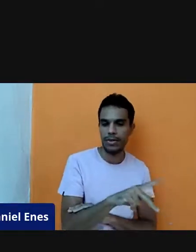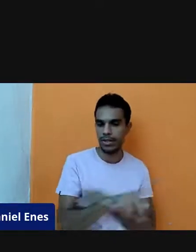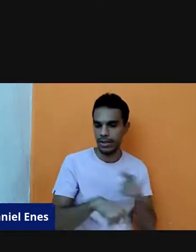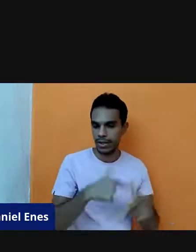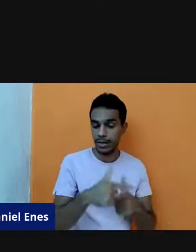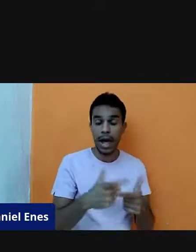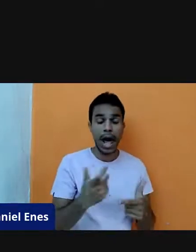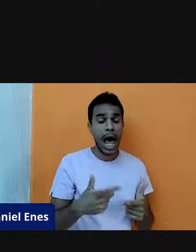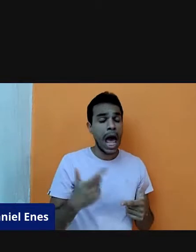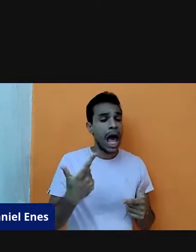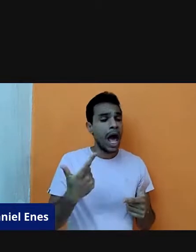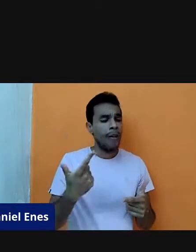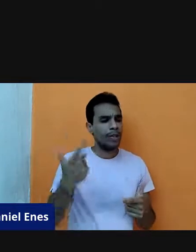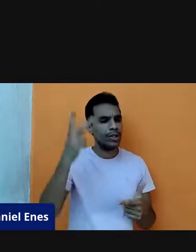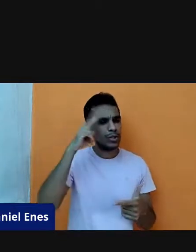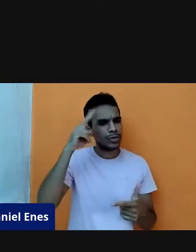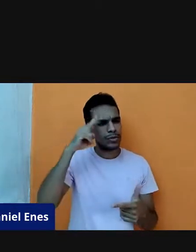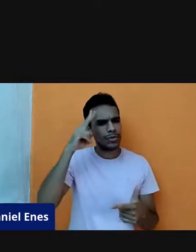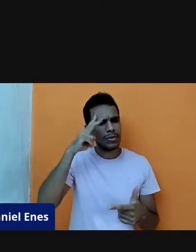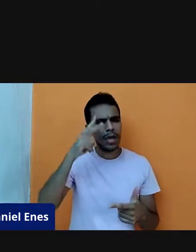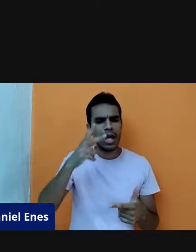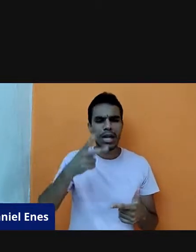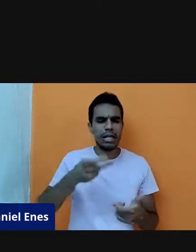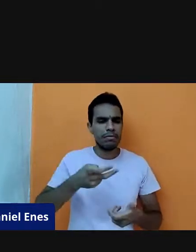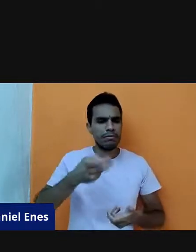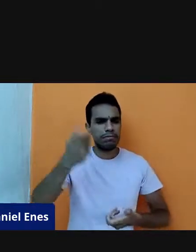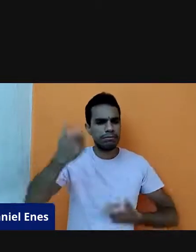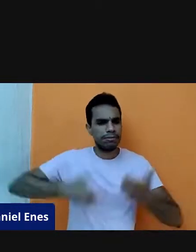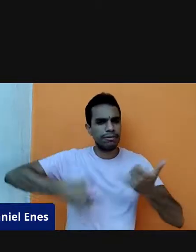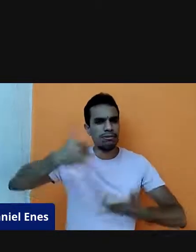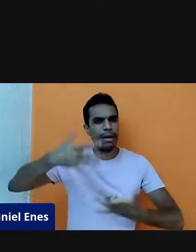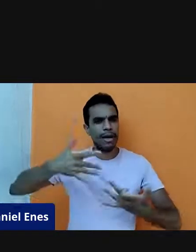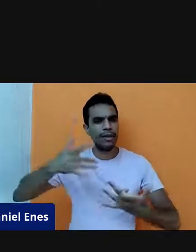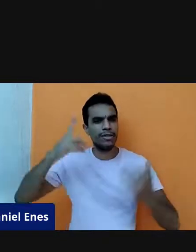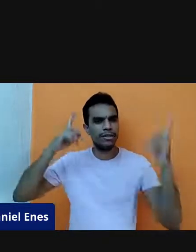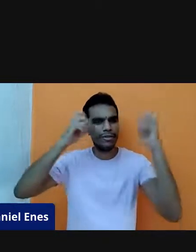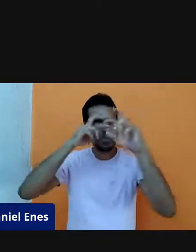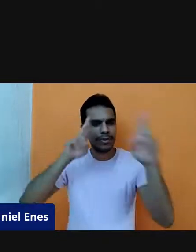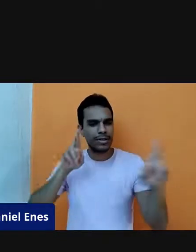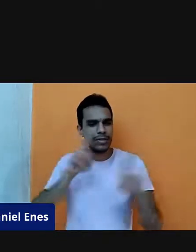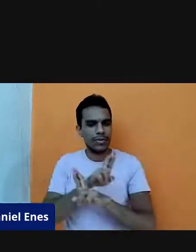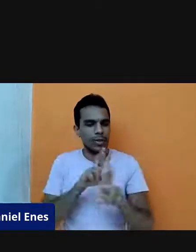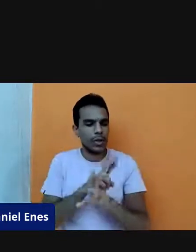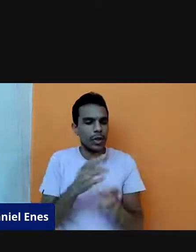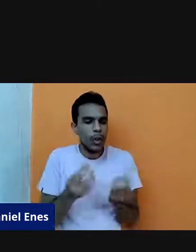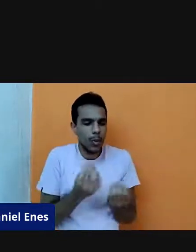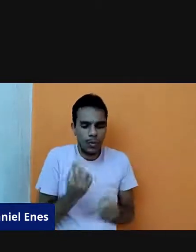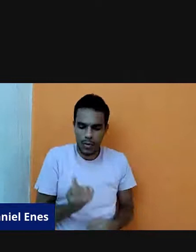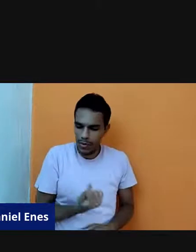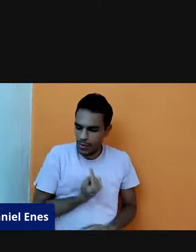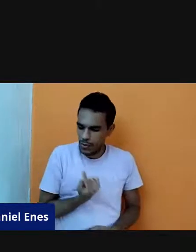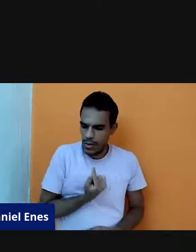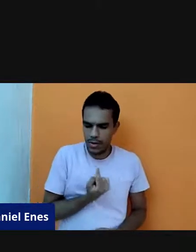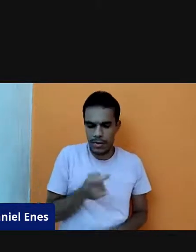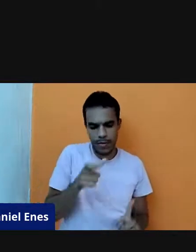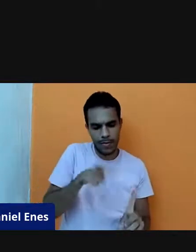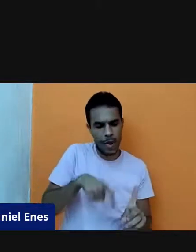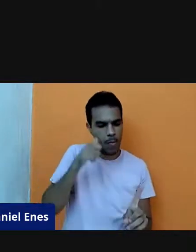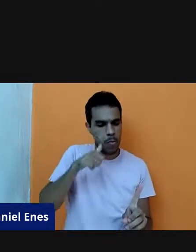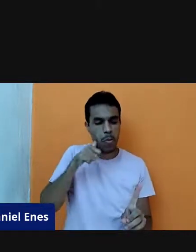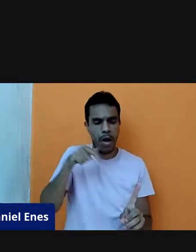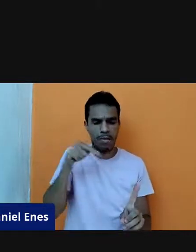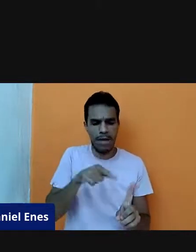as dificuldades de um relacionamento e como, em meio à solidão, a personagem, mais uma